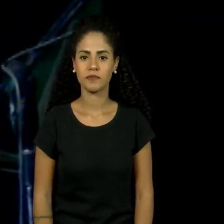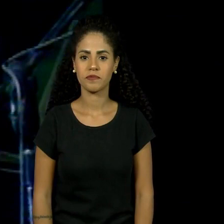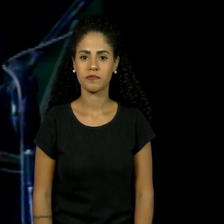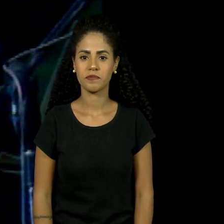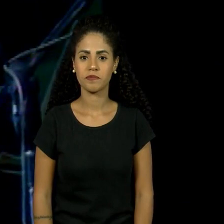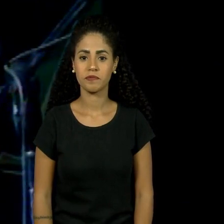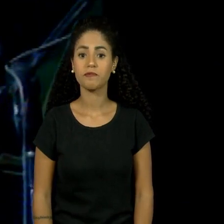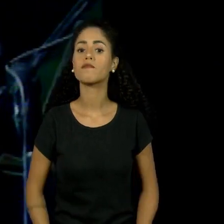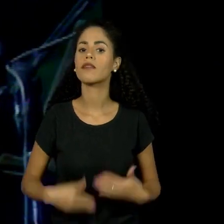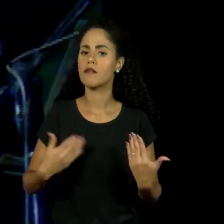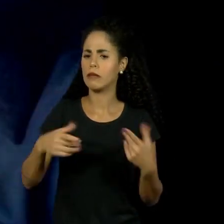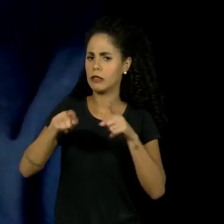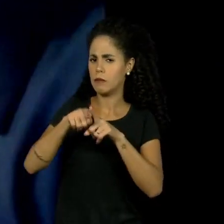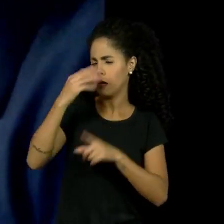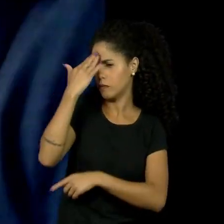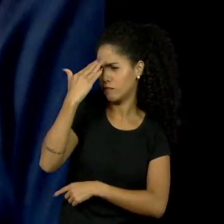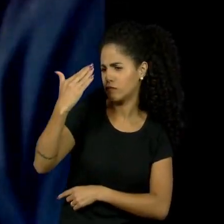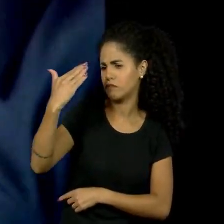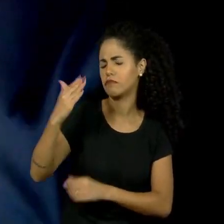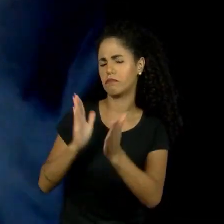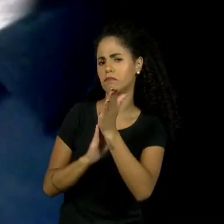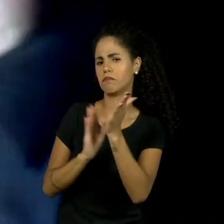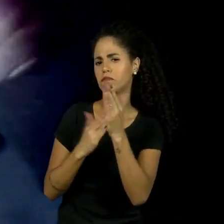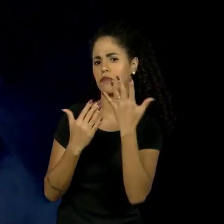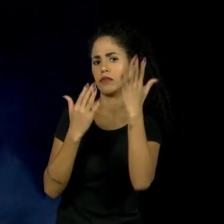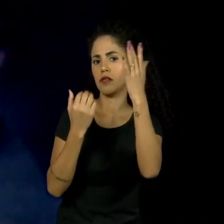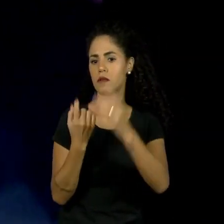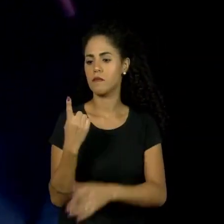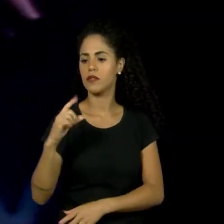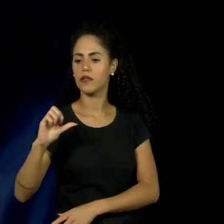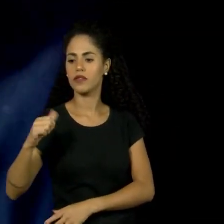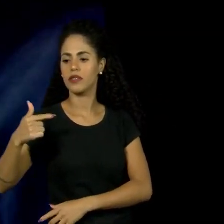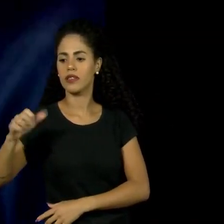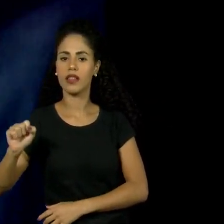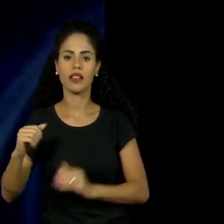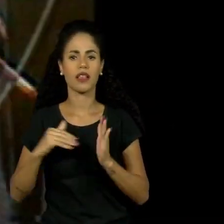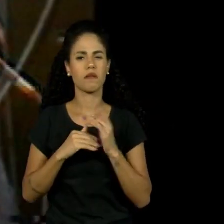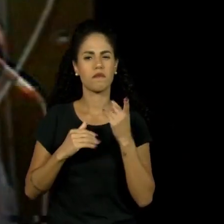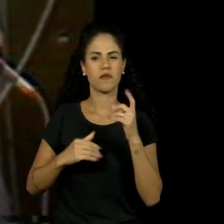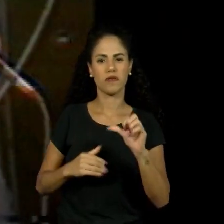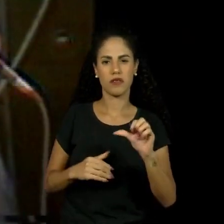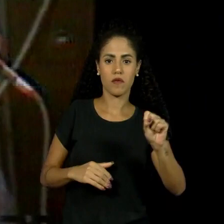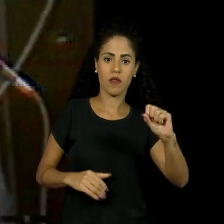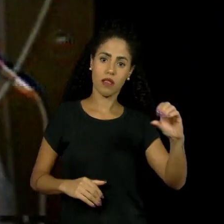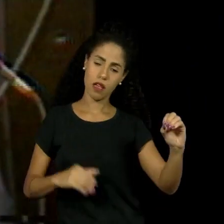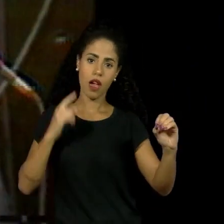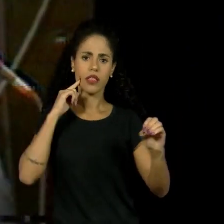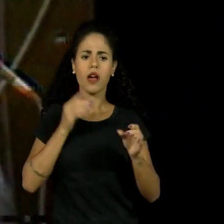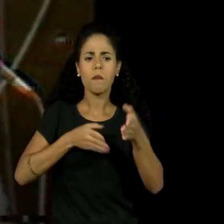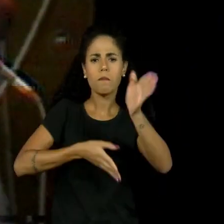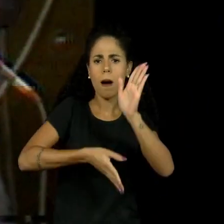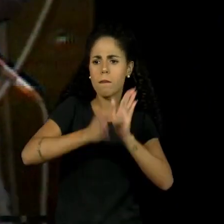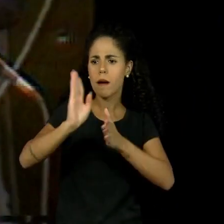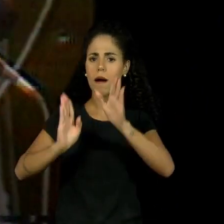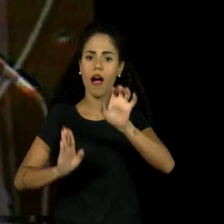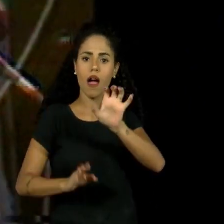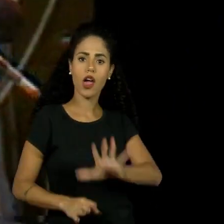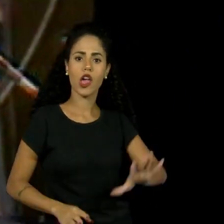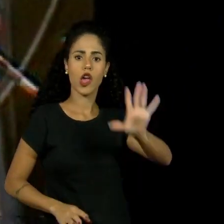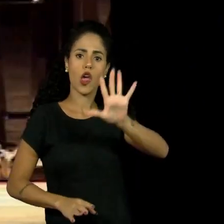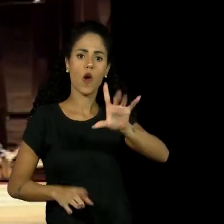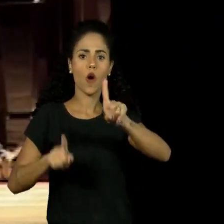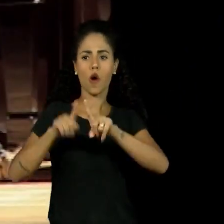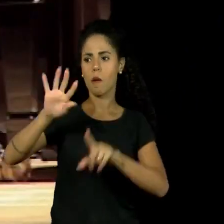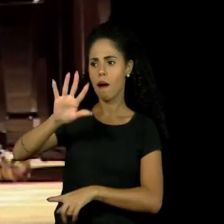Seu grande reconhecimento internacional viria entre os anos 70 e 80, quando realizou turnês pela Europa, América e